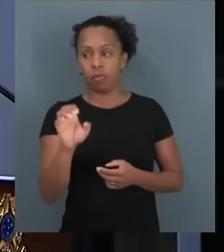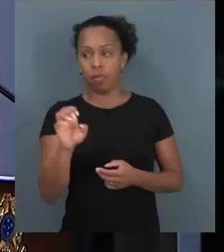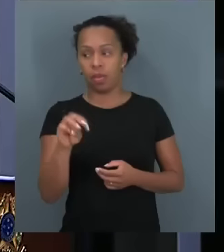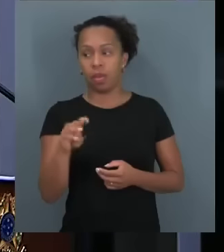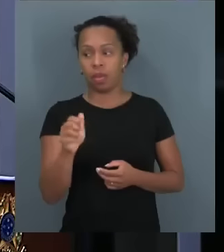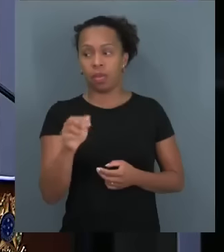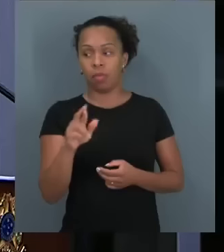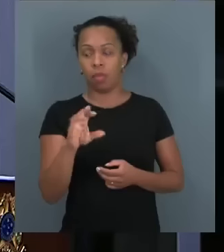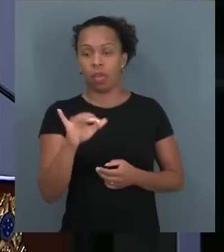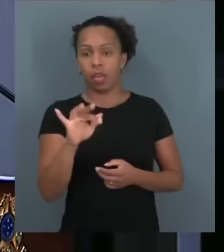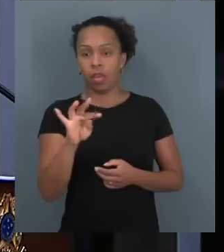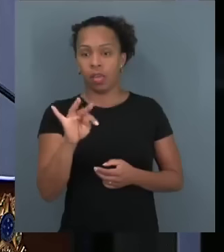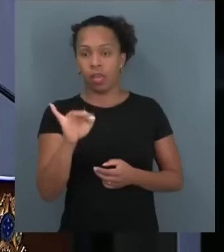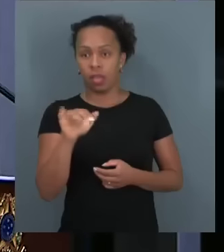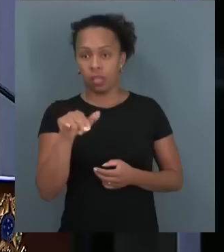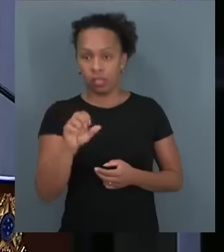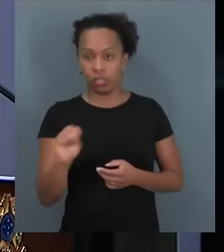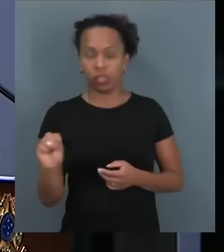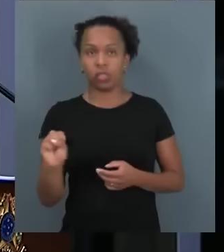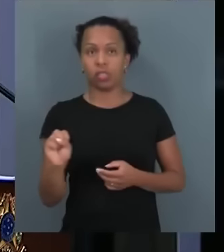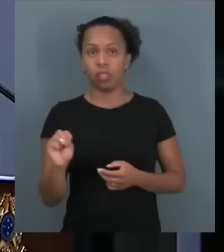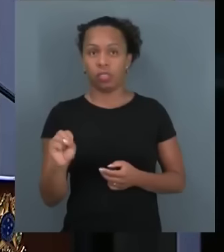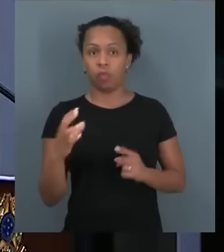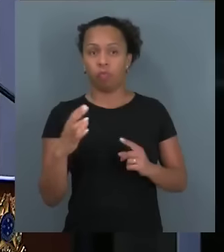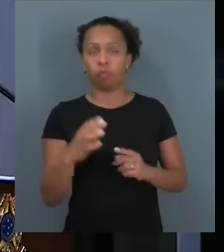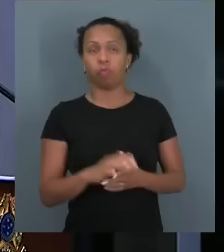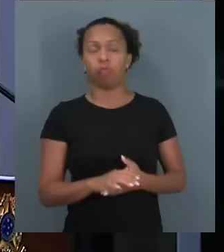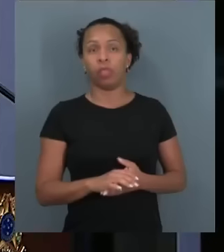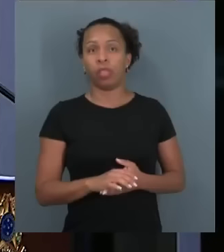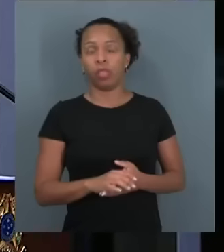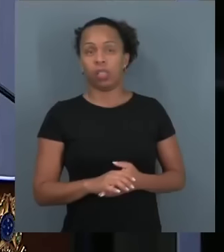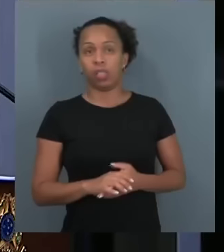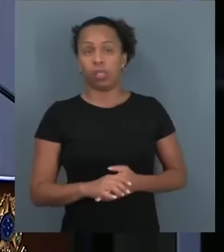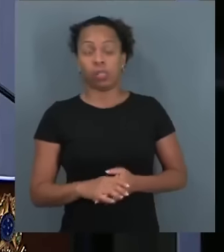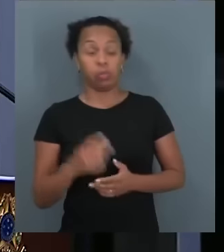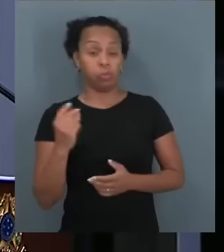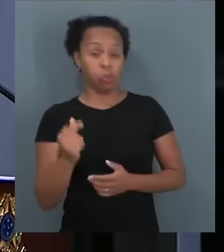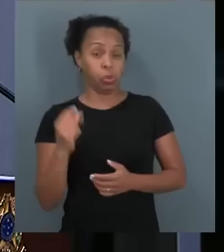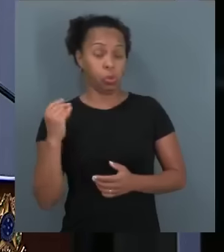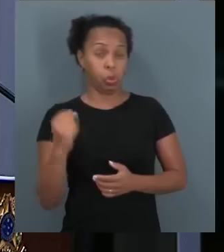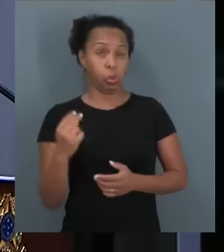que está sofrendo tortura. Não é de hoje, é de muito tempo.